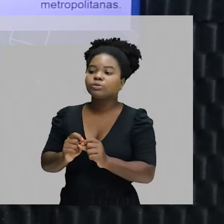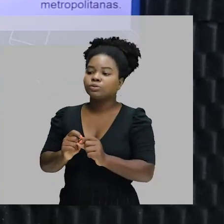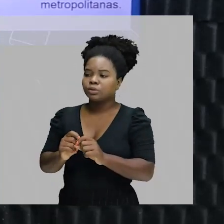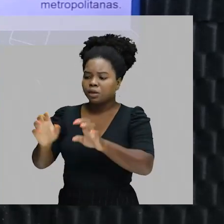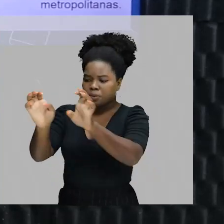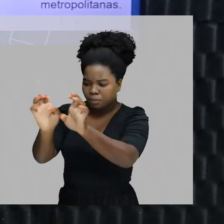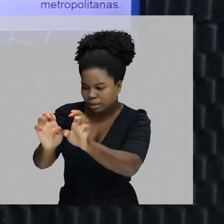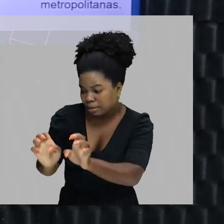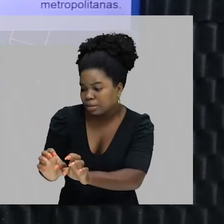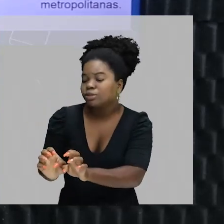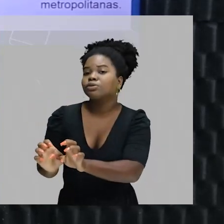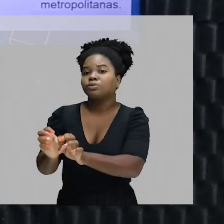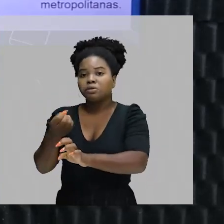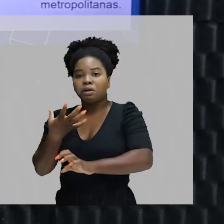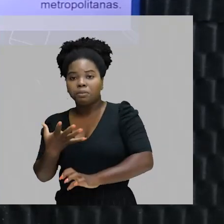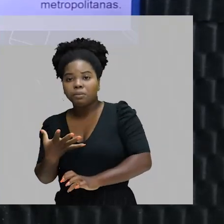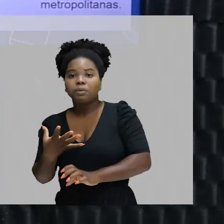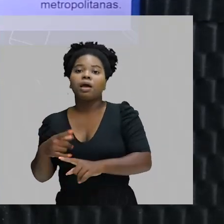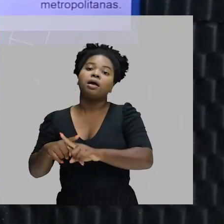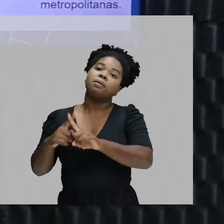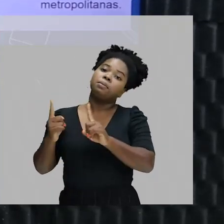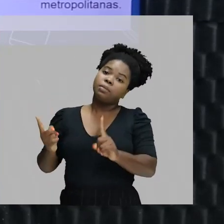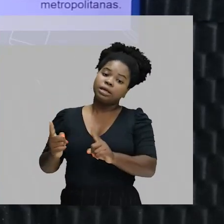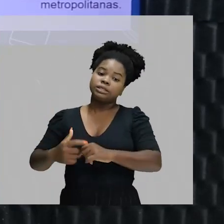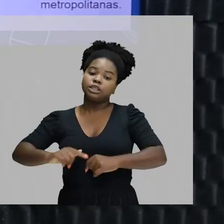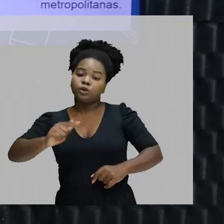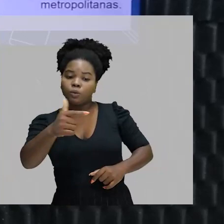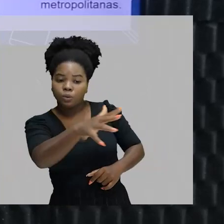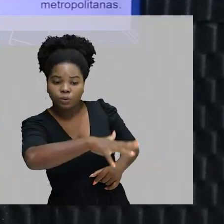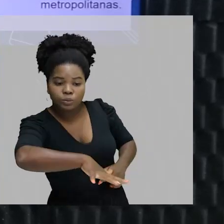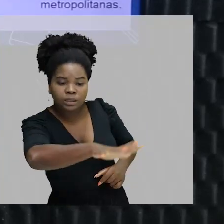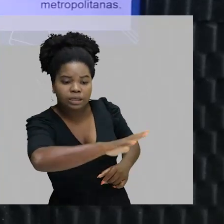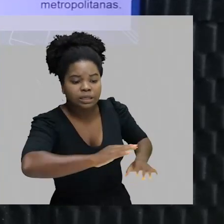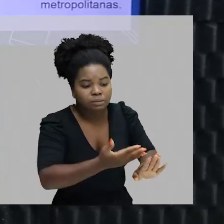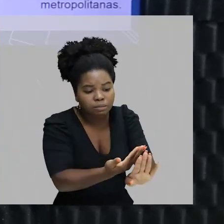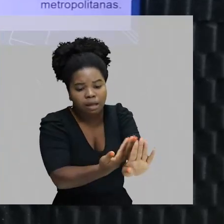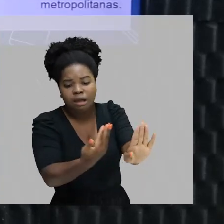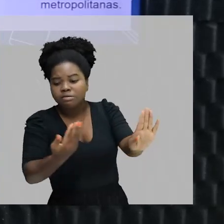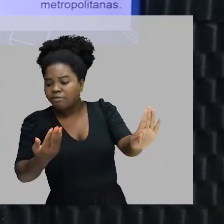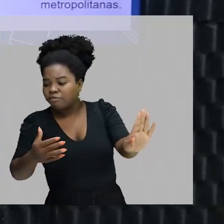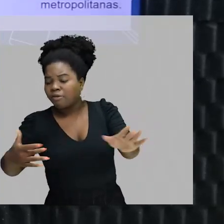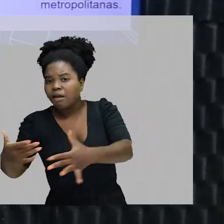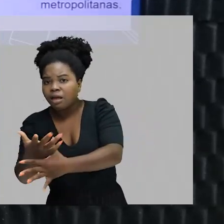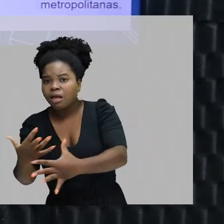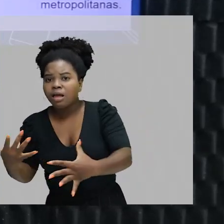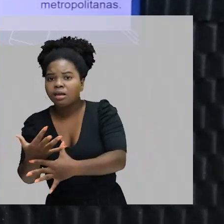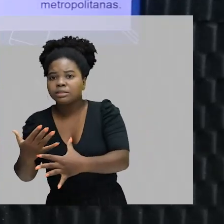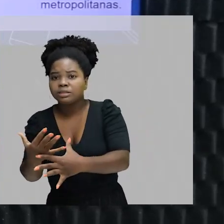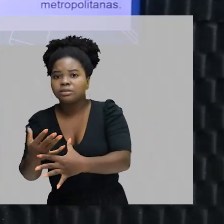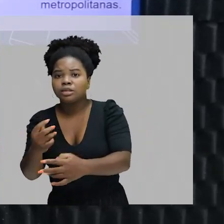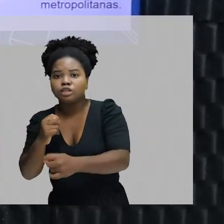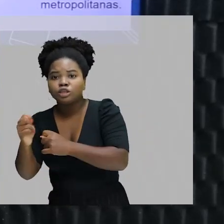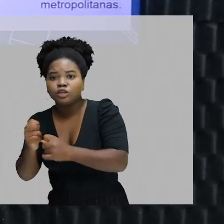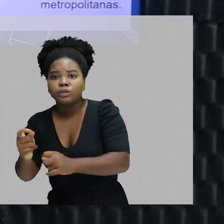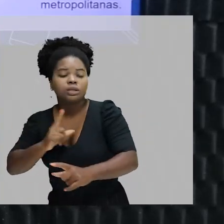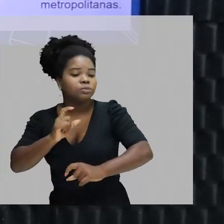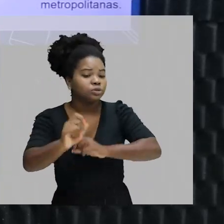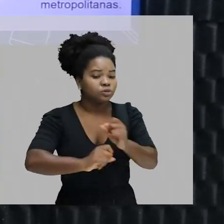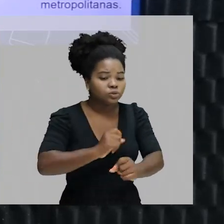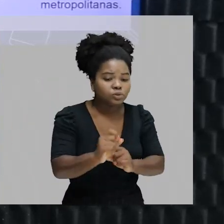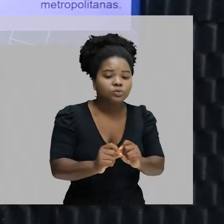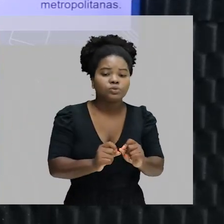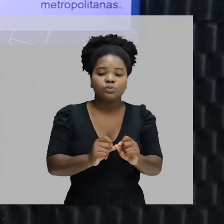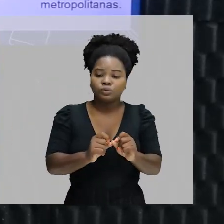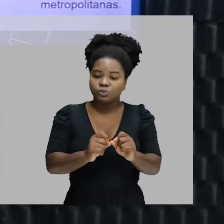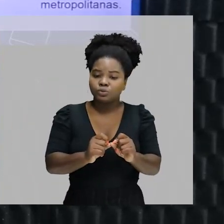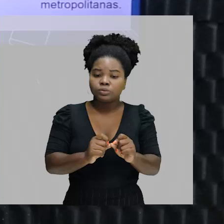se concentrar ali. Em contrapartida, nas áreas justamente mais afastadas desses centros econômicos, nós teríamos aí, de